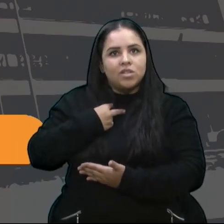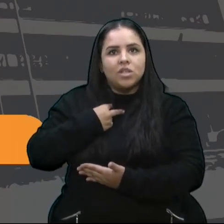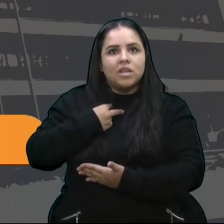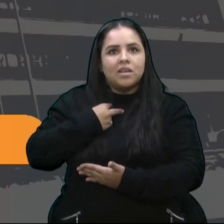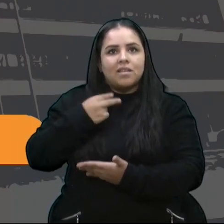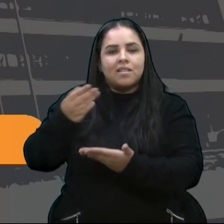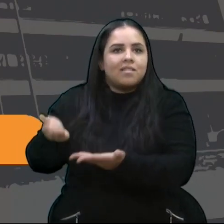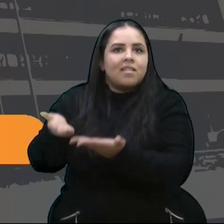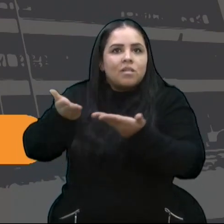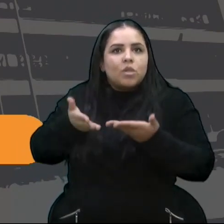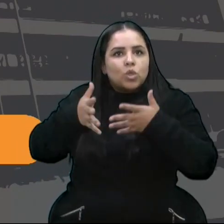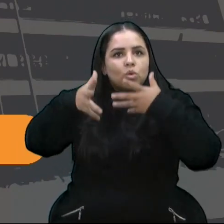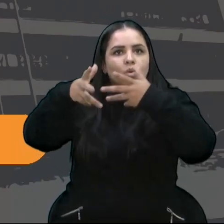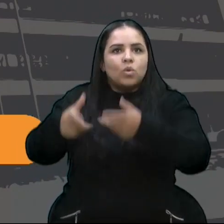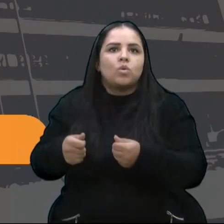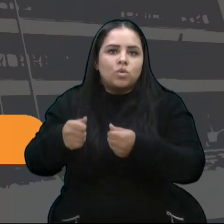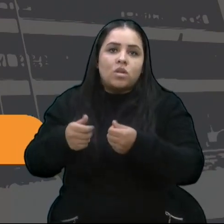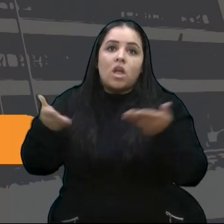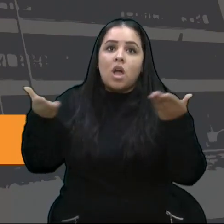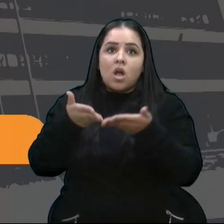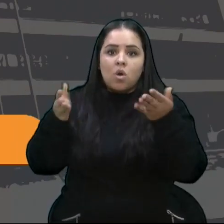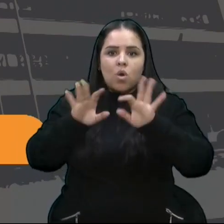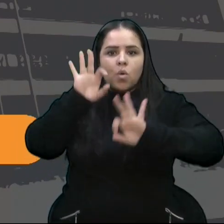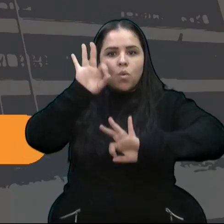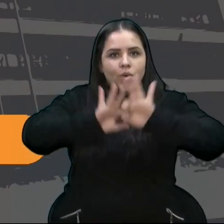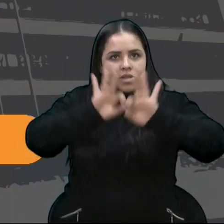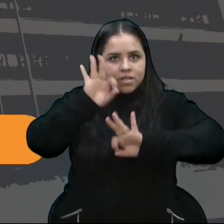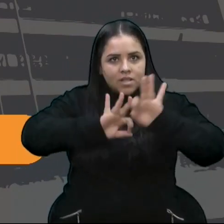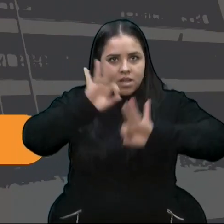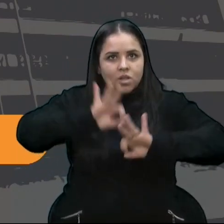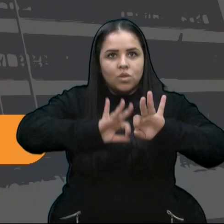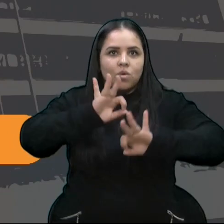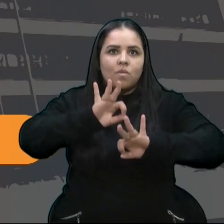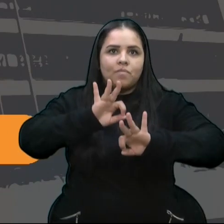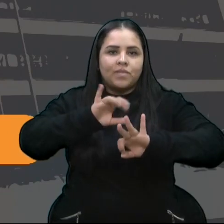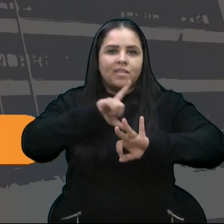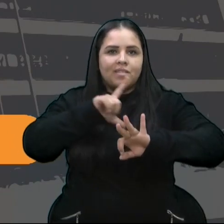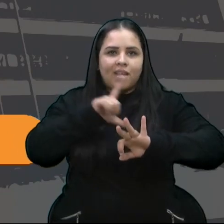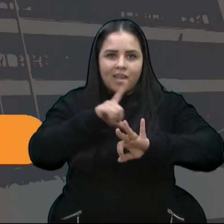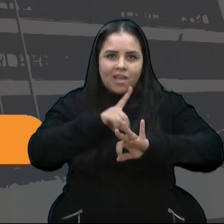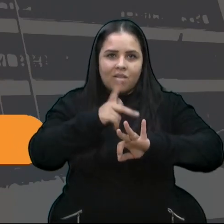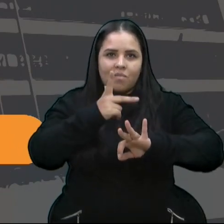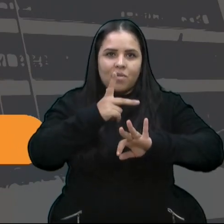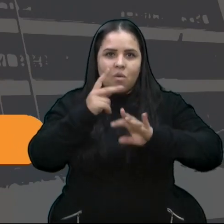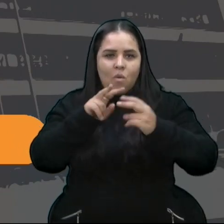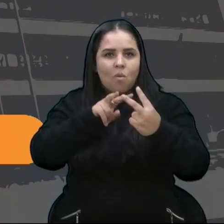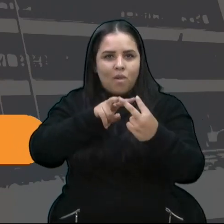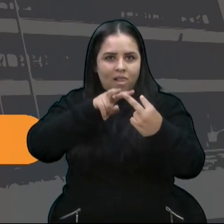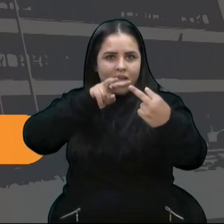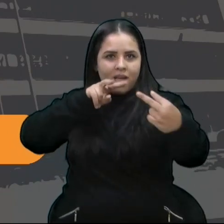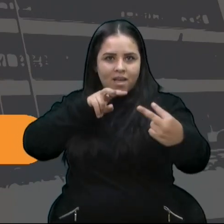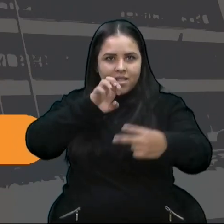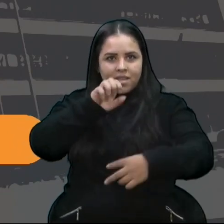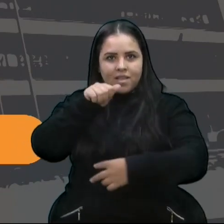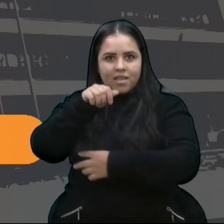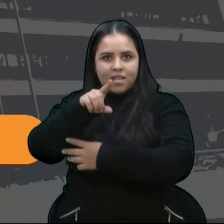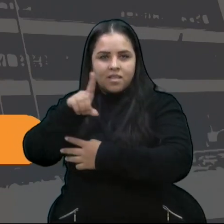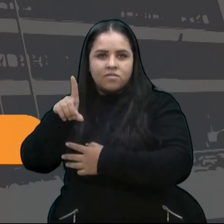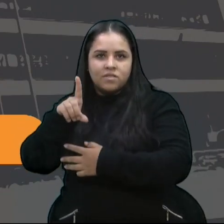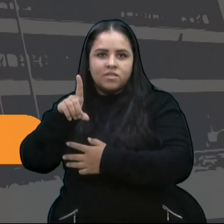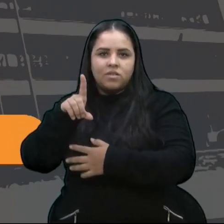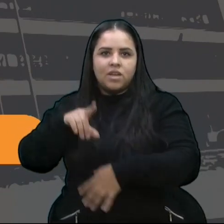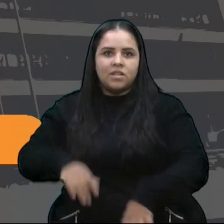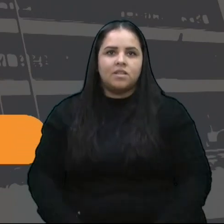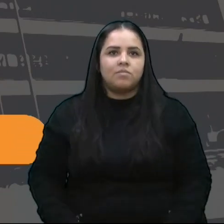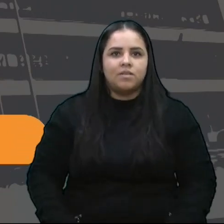nós estamos agora construindo uma plataforma de EAD para esses pequenos empreendedores, para que eles possam